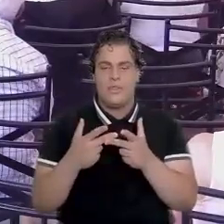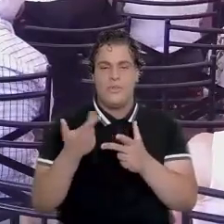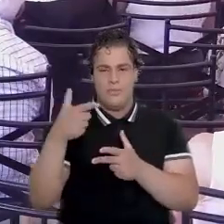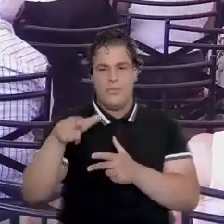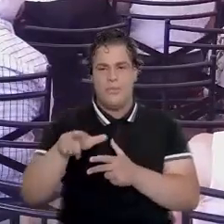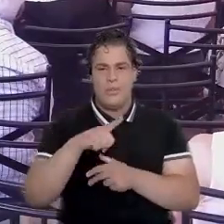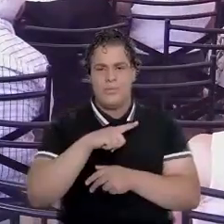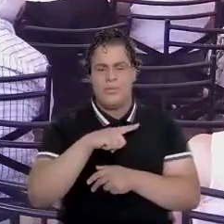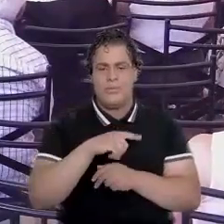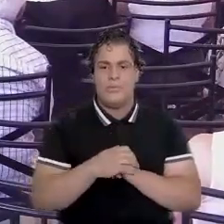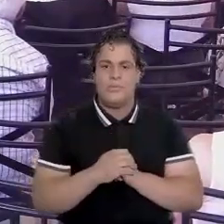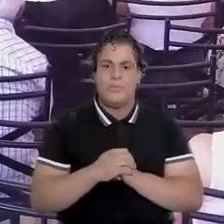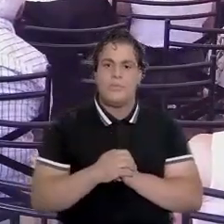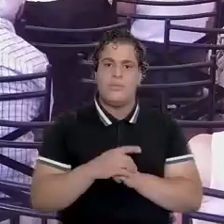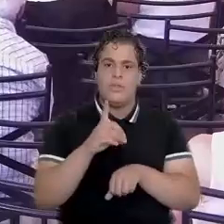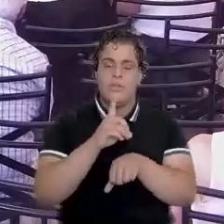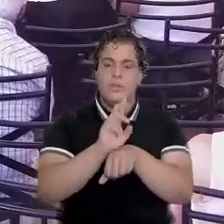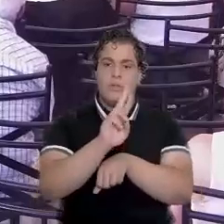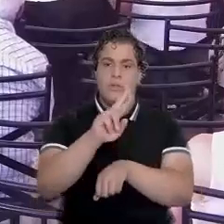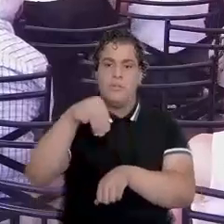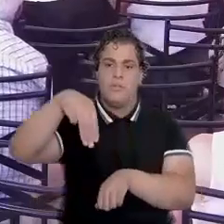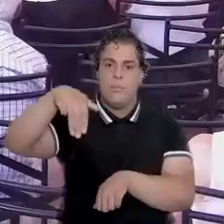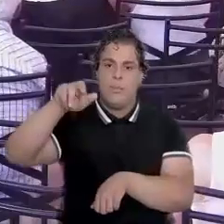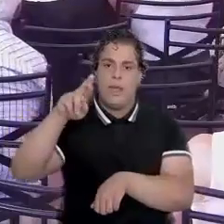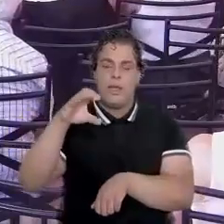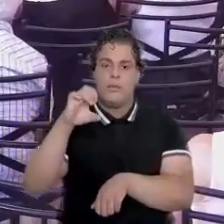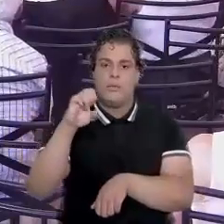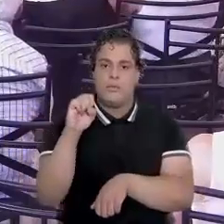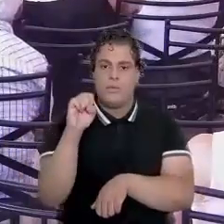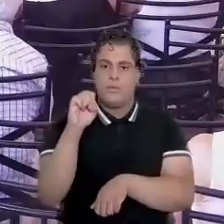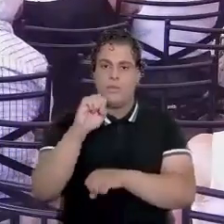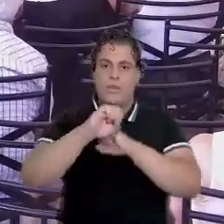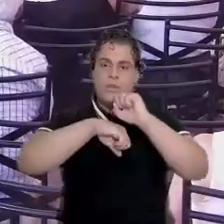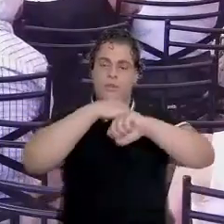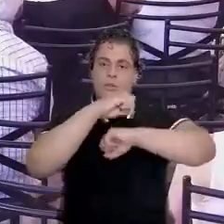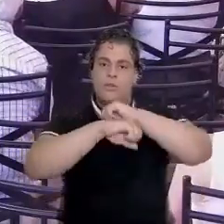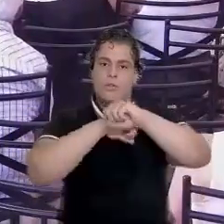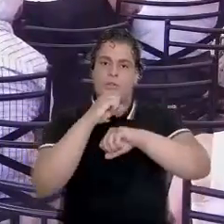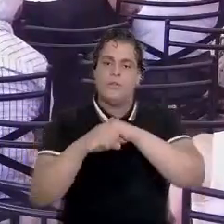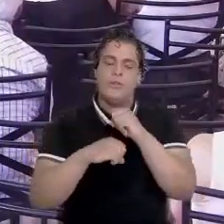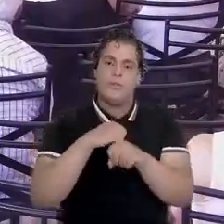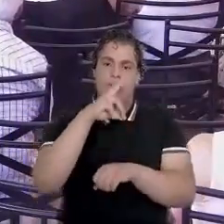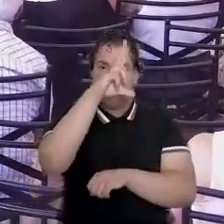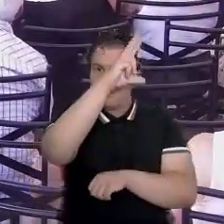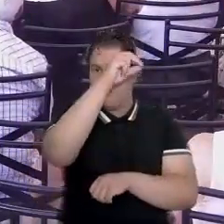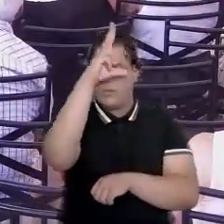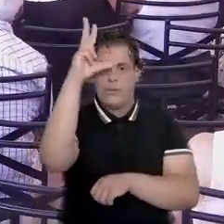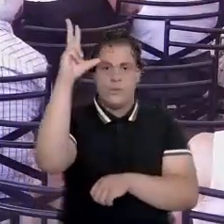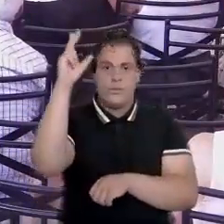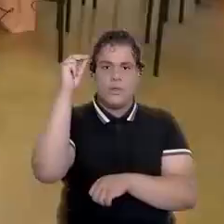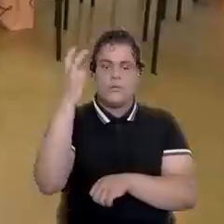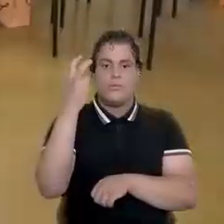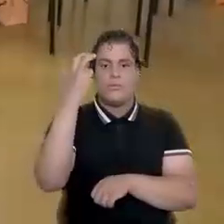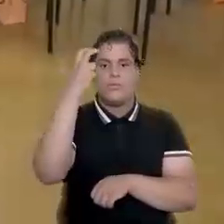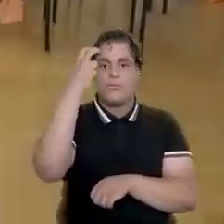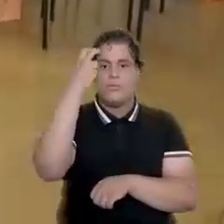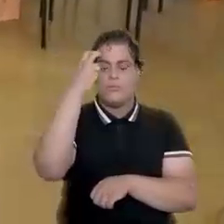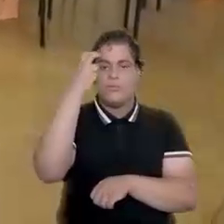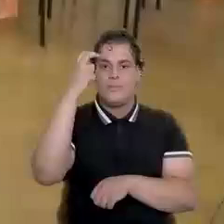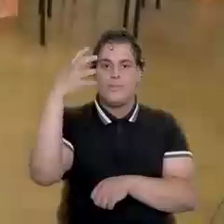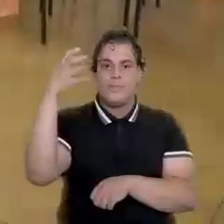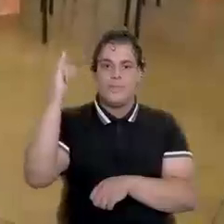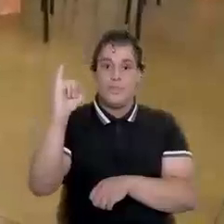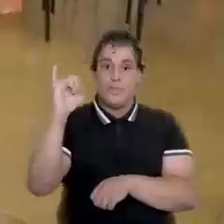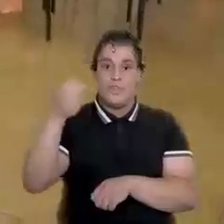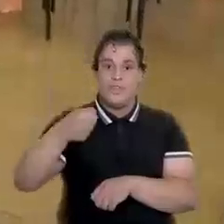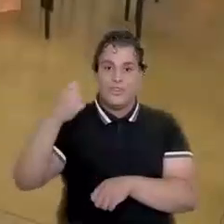Alves. Dr. Marcos Vieira, coordenador municipal de cultura de